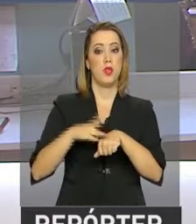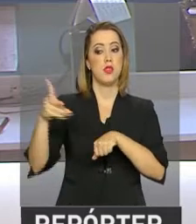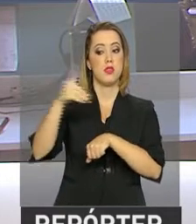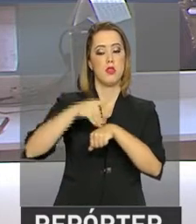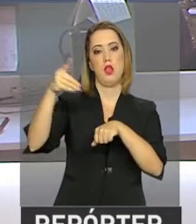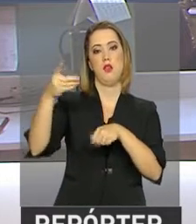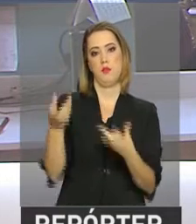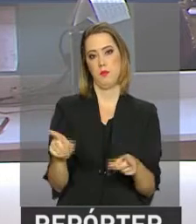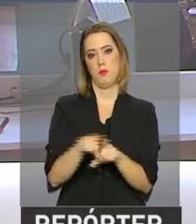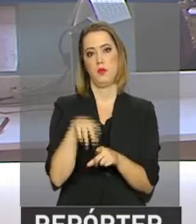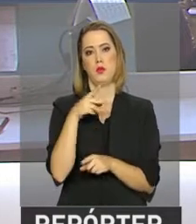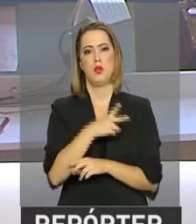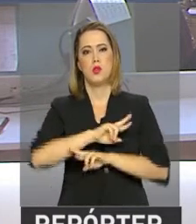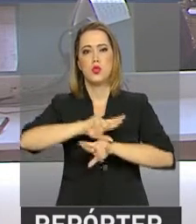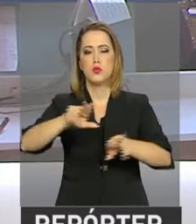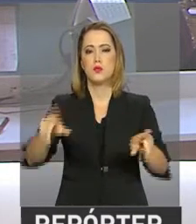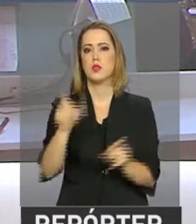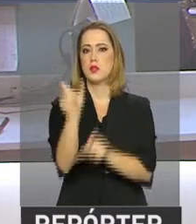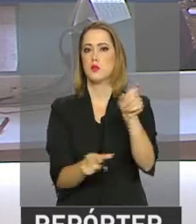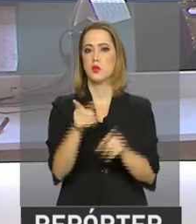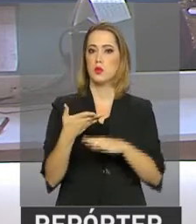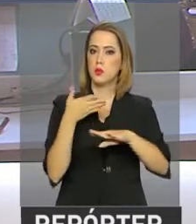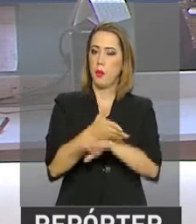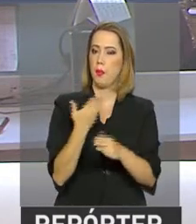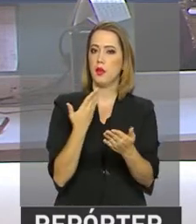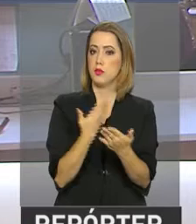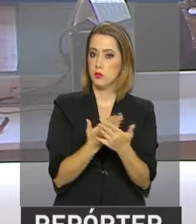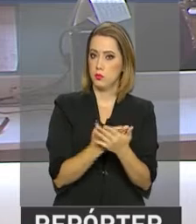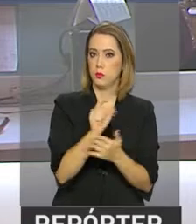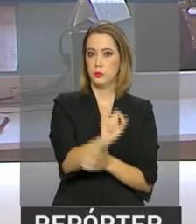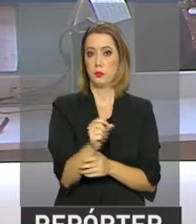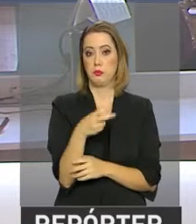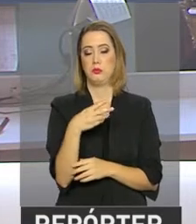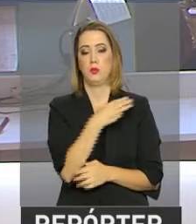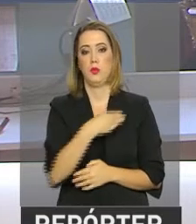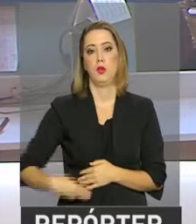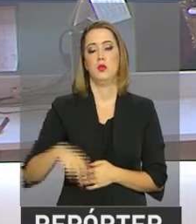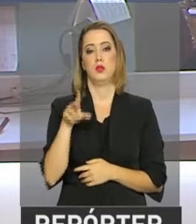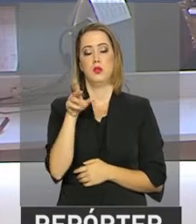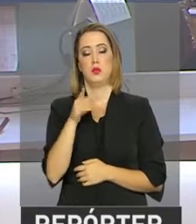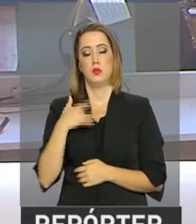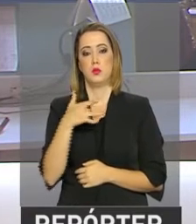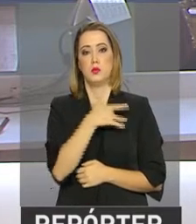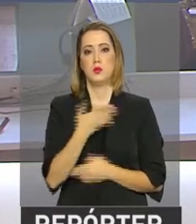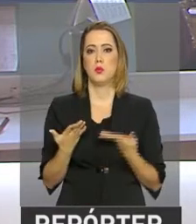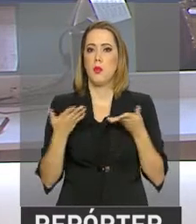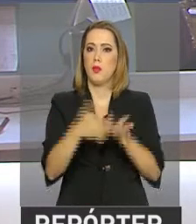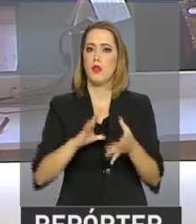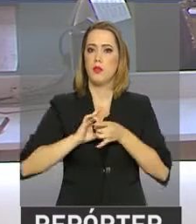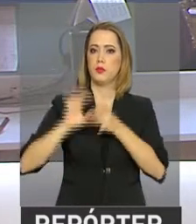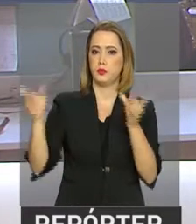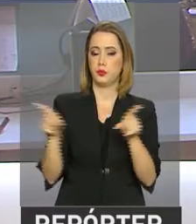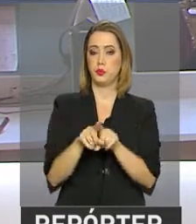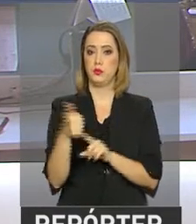idades entre dois e 59 anos devem participar do estudo o ministro da saúde ricardo barros participa do lançamento outras